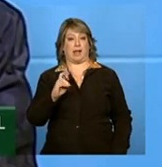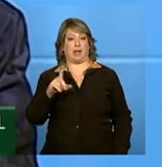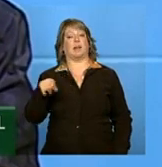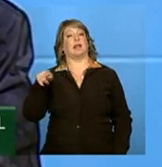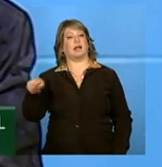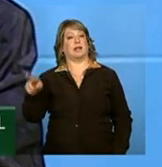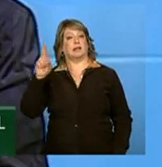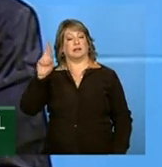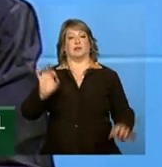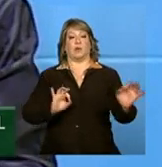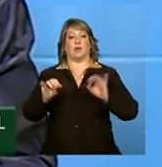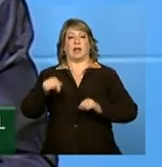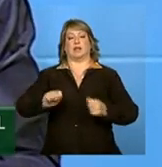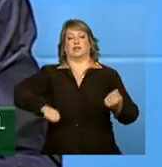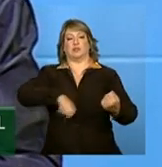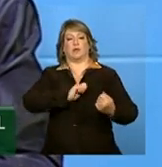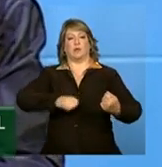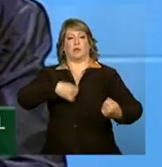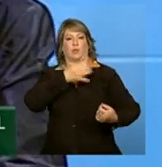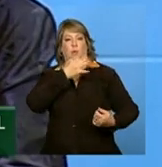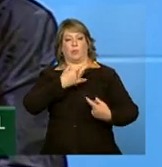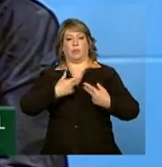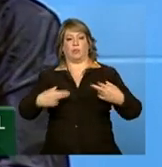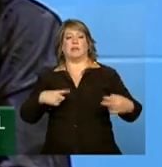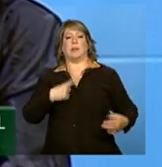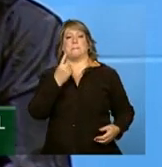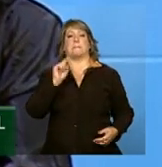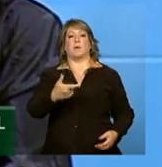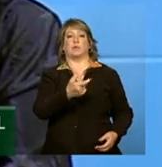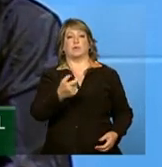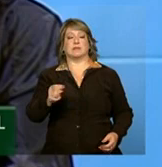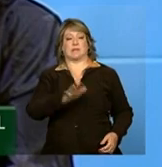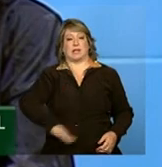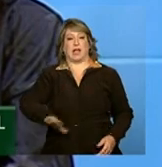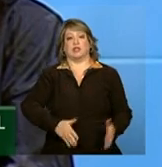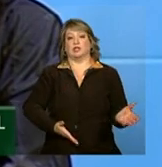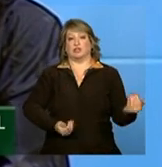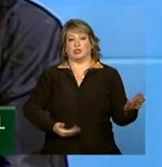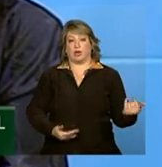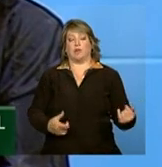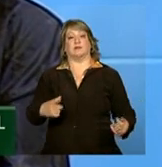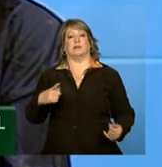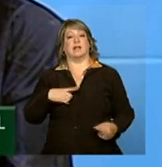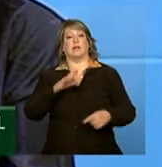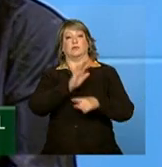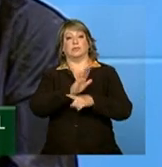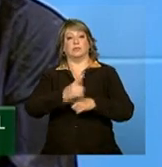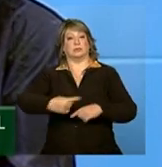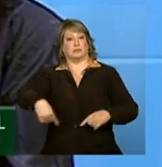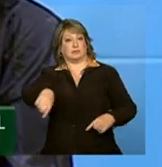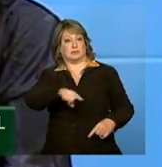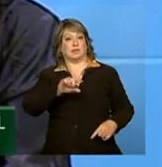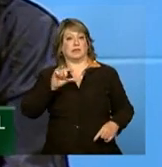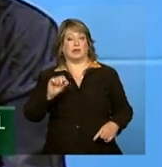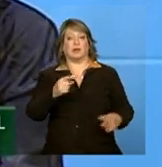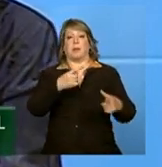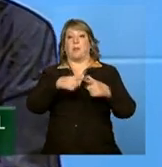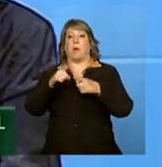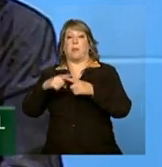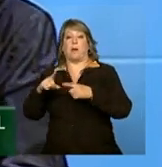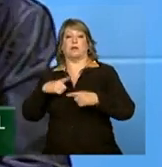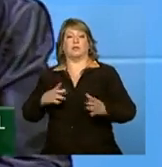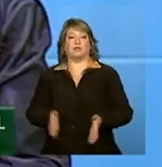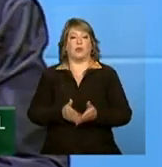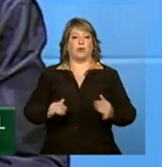essa orquestra e atende cerca de 1.200 crianças e jovens em situação de vulnerabilidade,